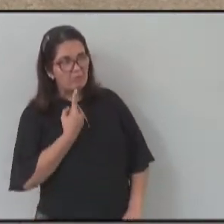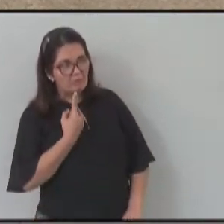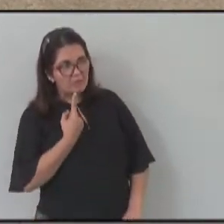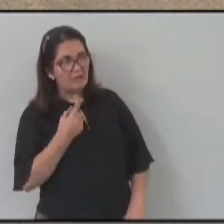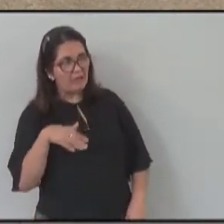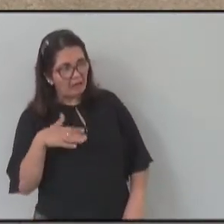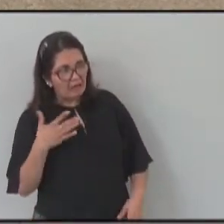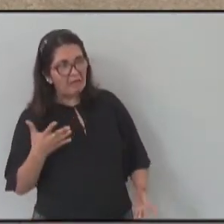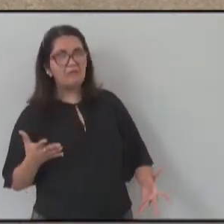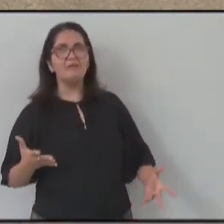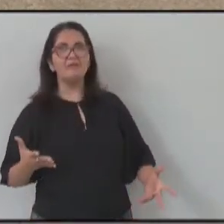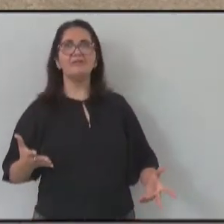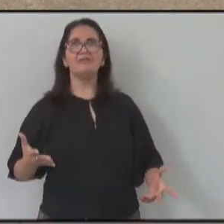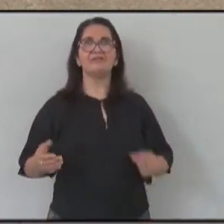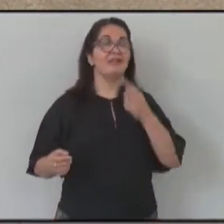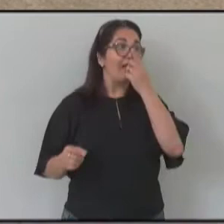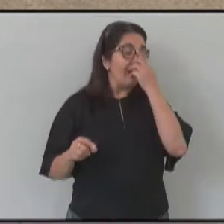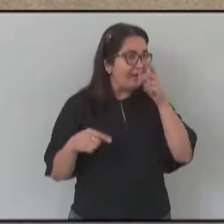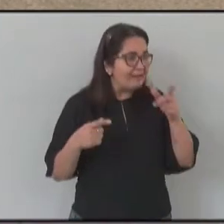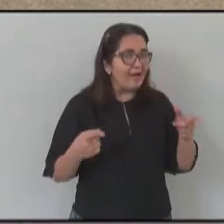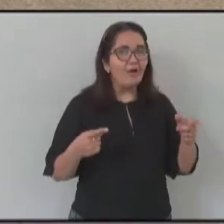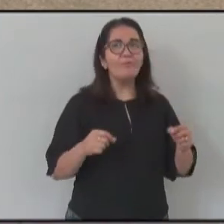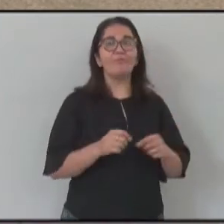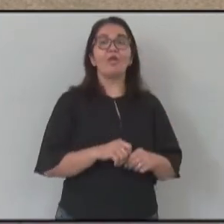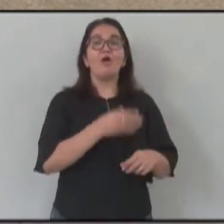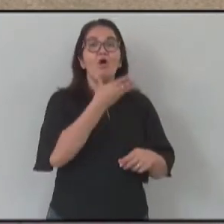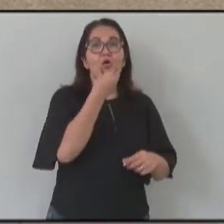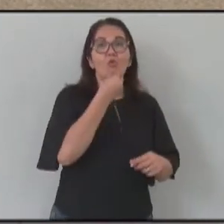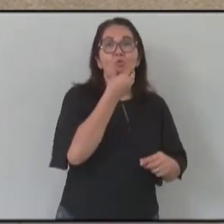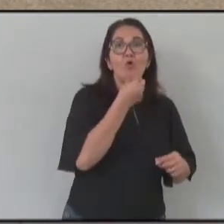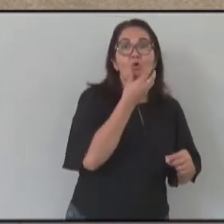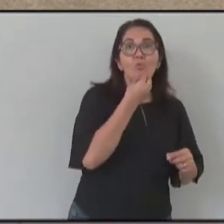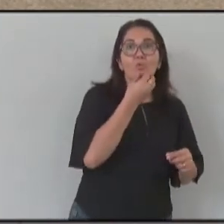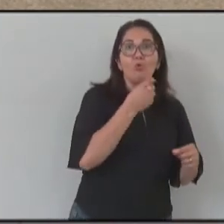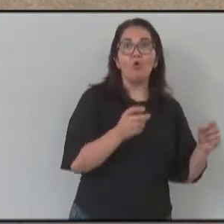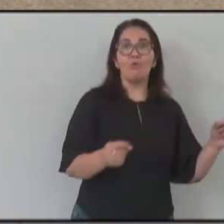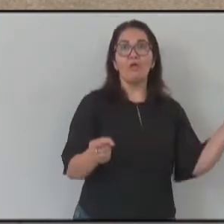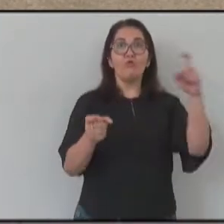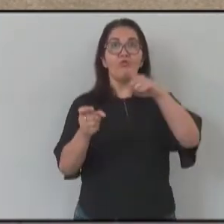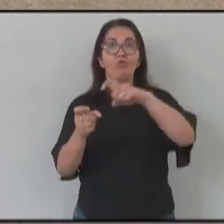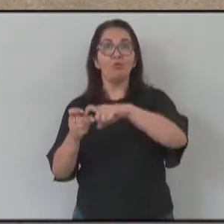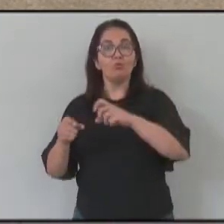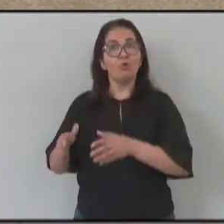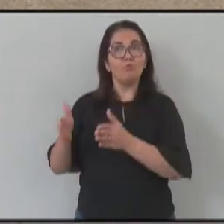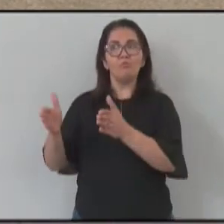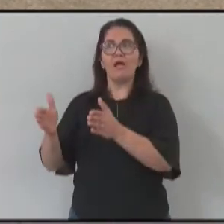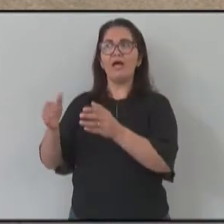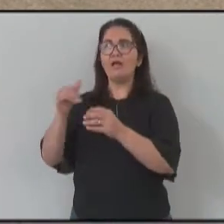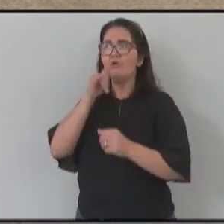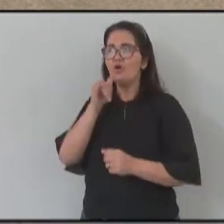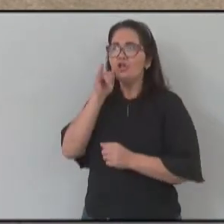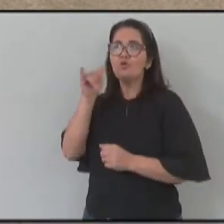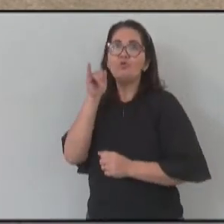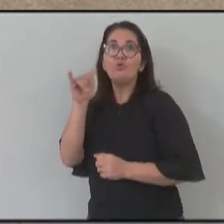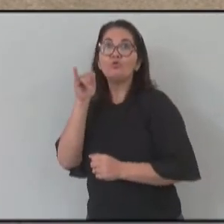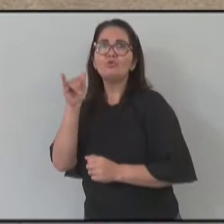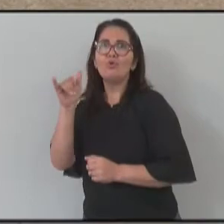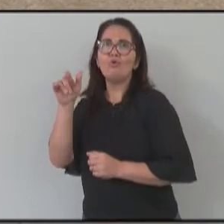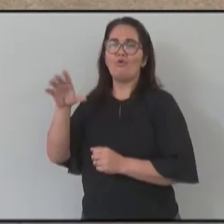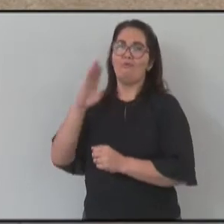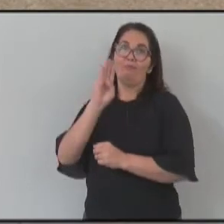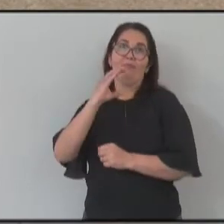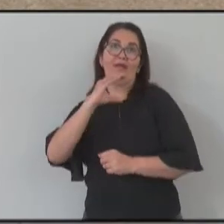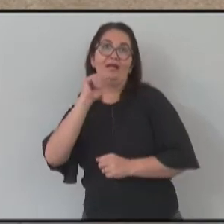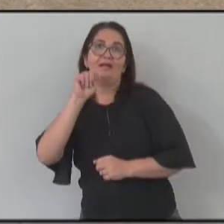Cabral foi aportar todos os tripulantes de todas as embarcações deles nas nossas